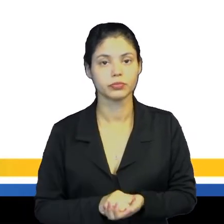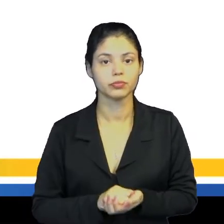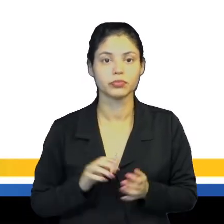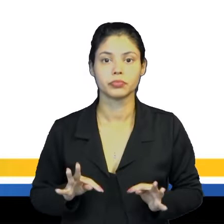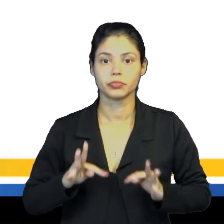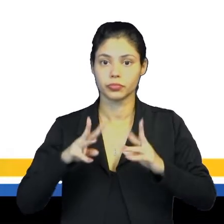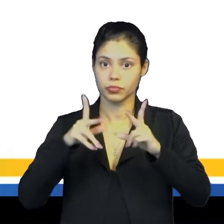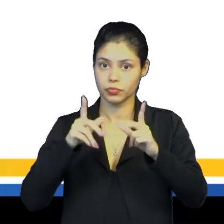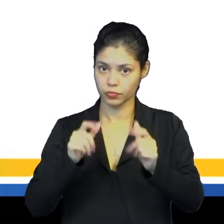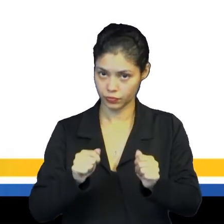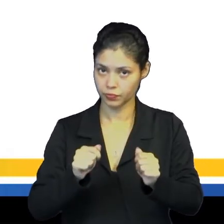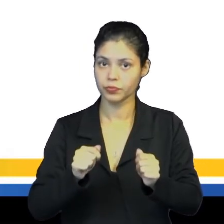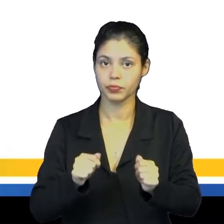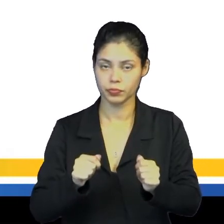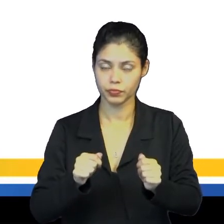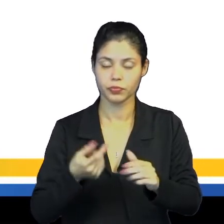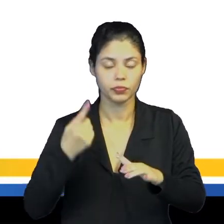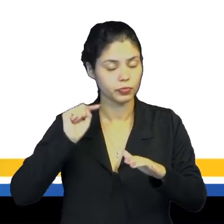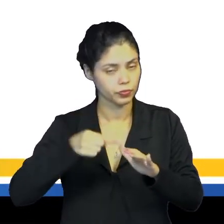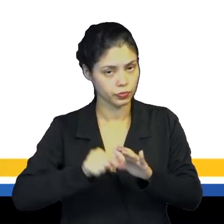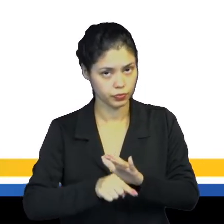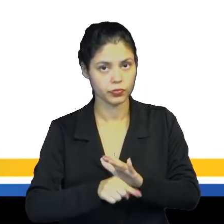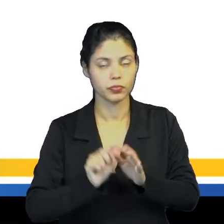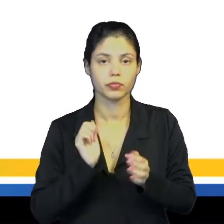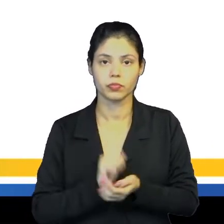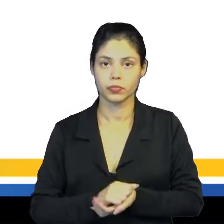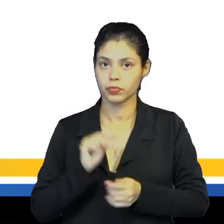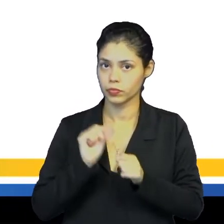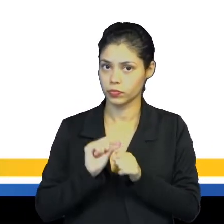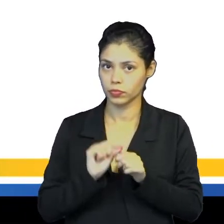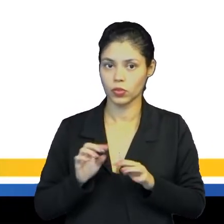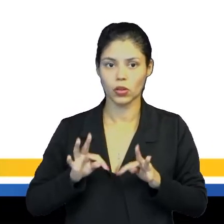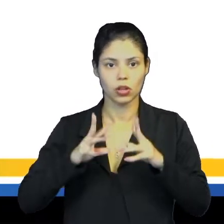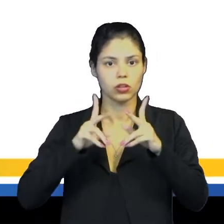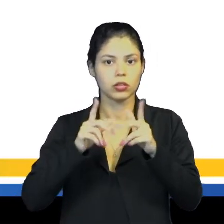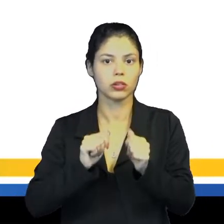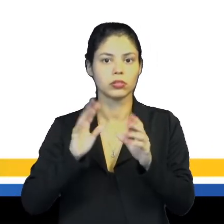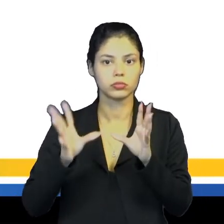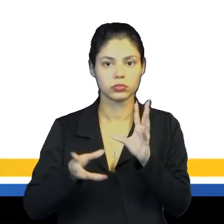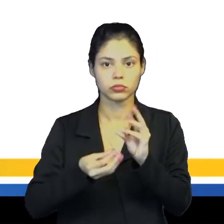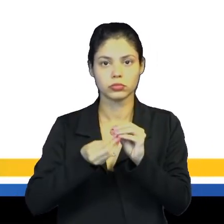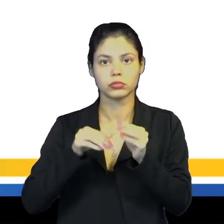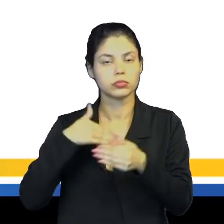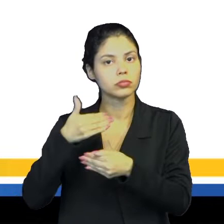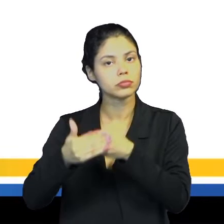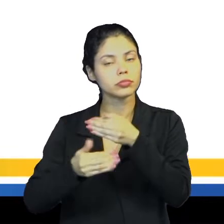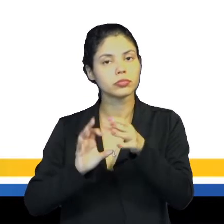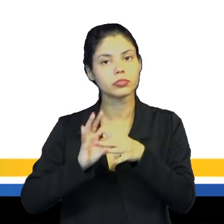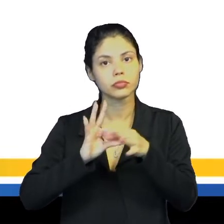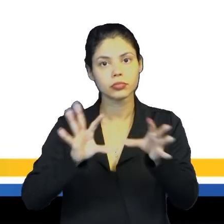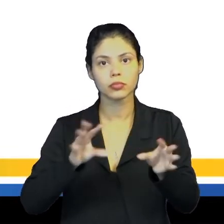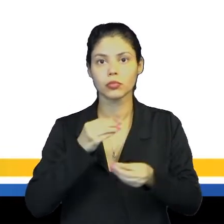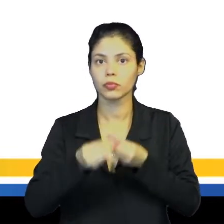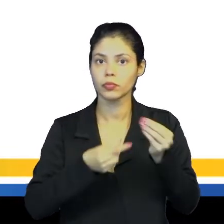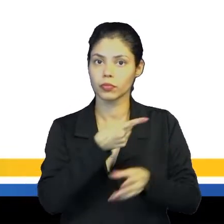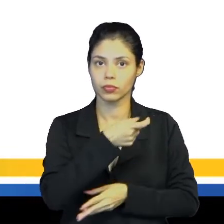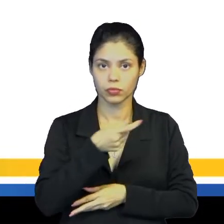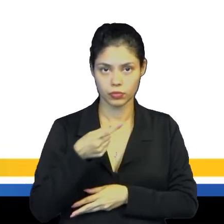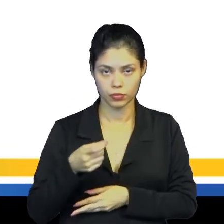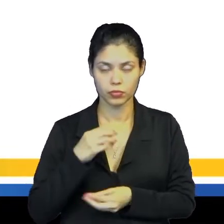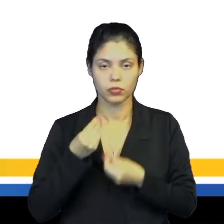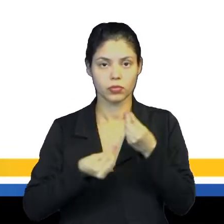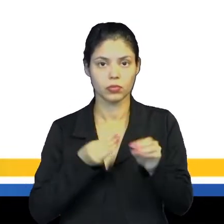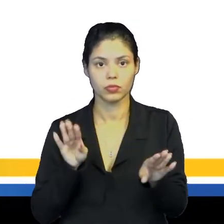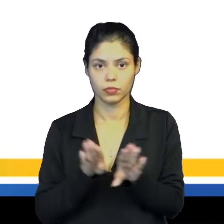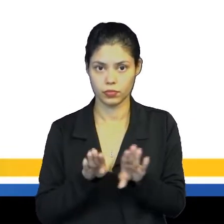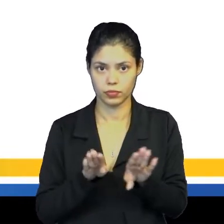Então, todos esses órgãos internos, eles fazem todo parte de um processo de liberação tanto de espermatozoide,